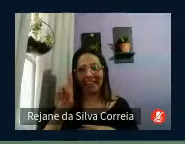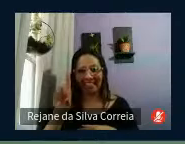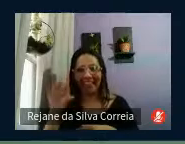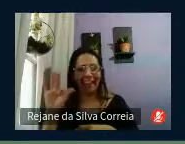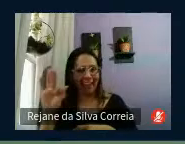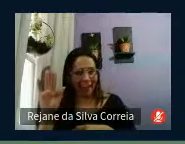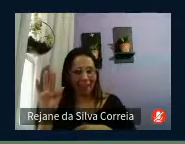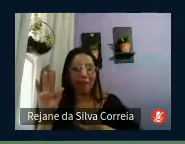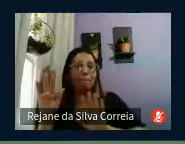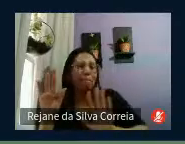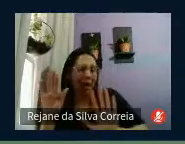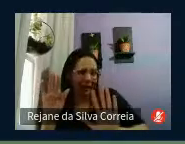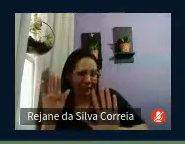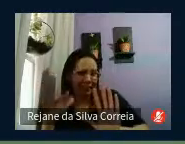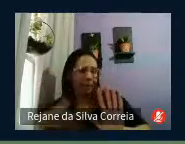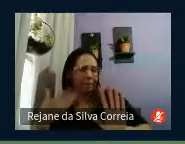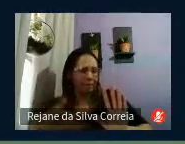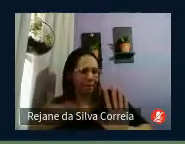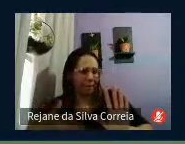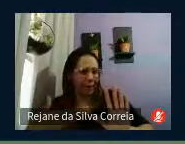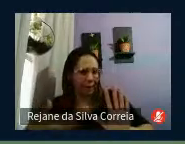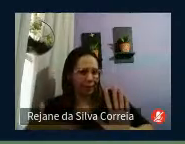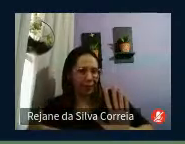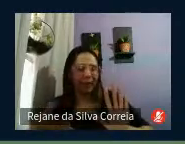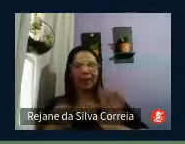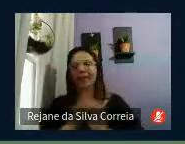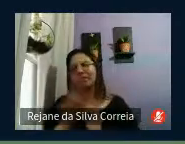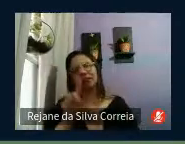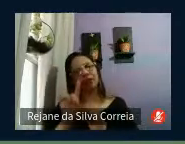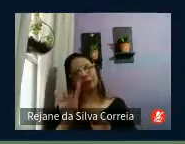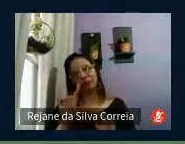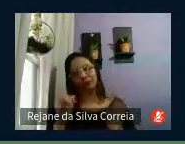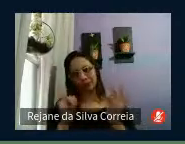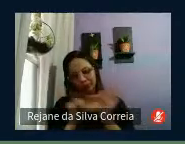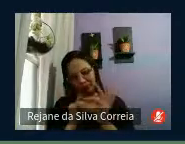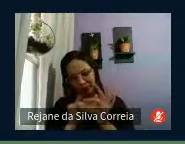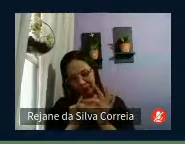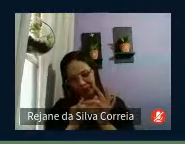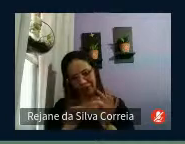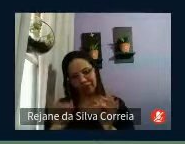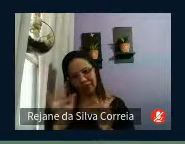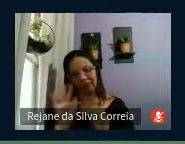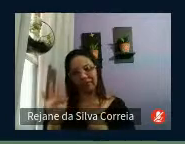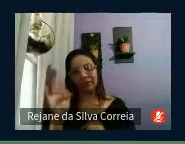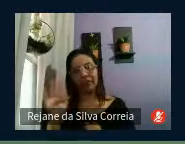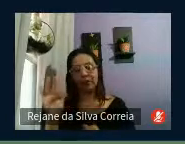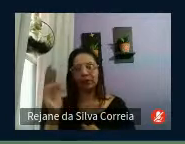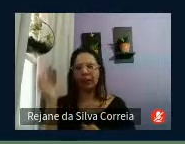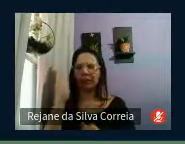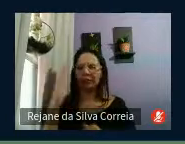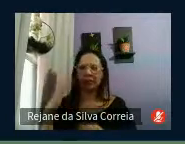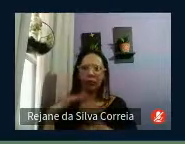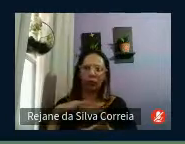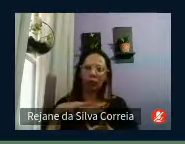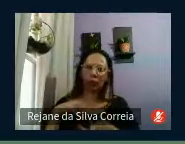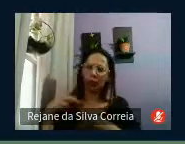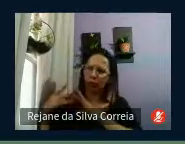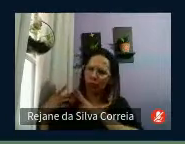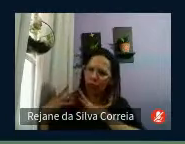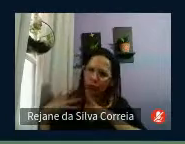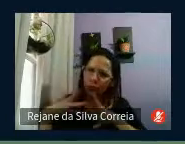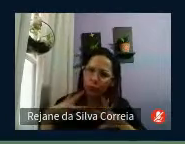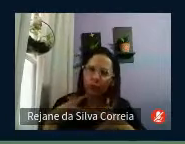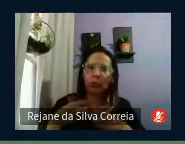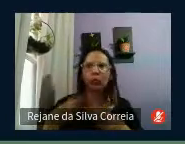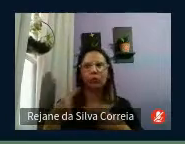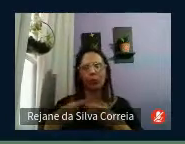está caminhando para uma evolução. E não só no, nos institutos e nas faculdades brasileiras, é no mundo inteiro por decorrência